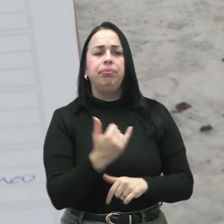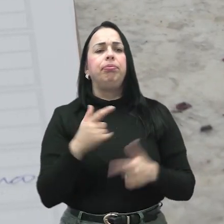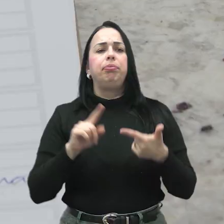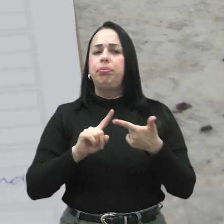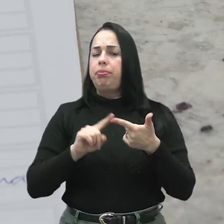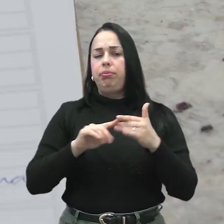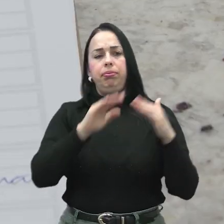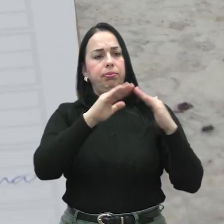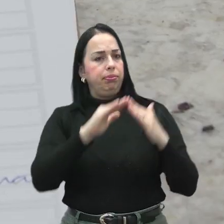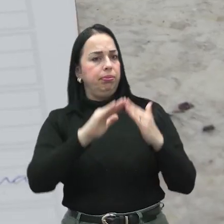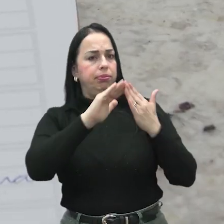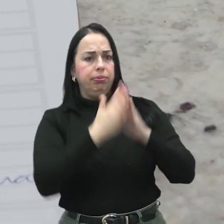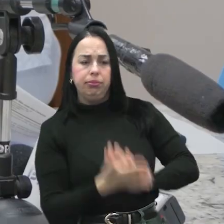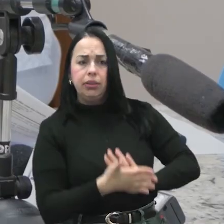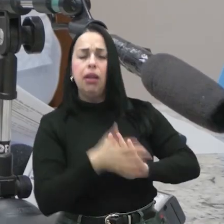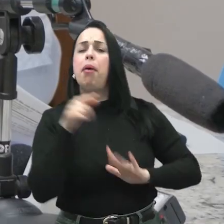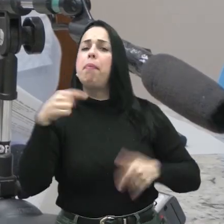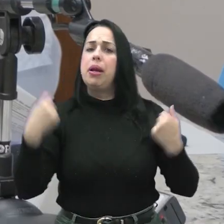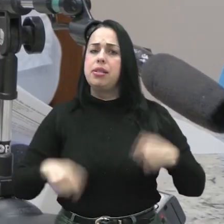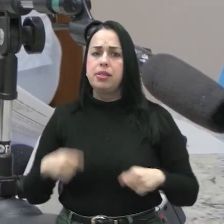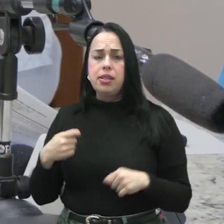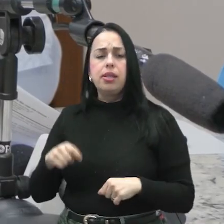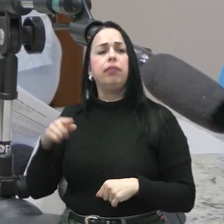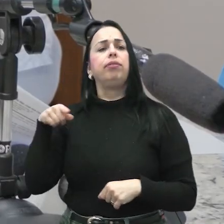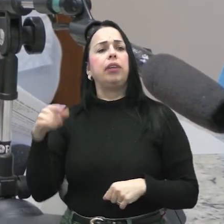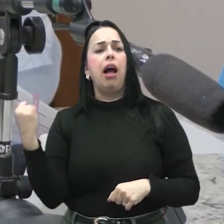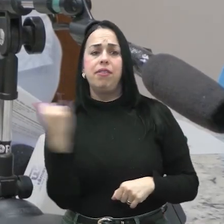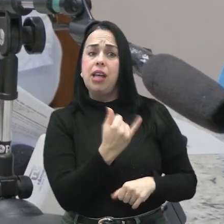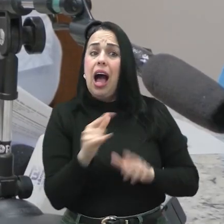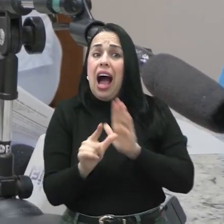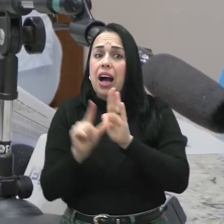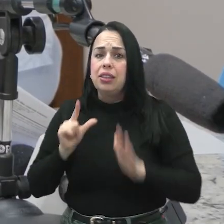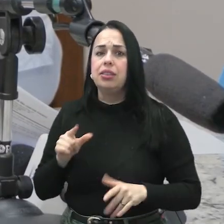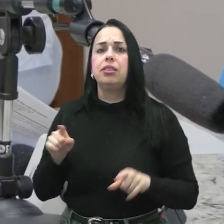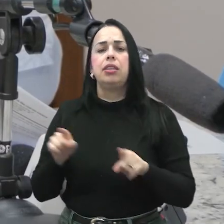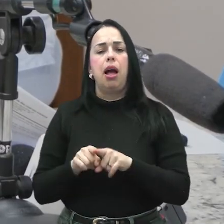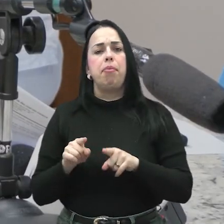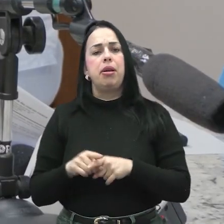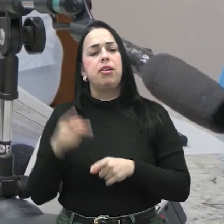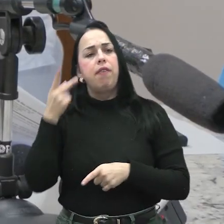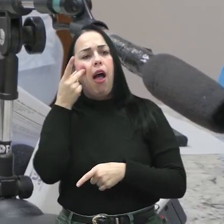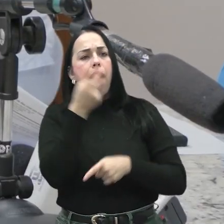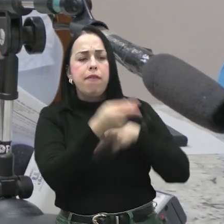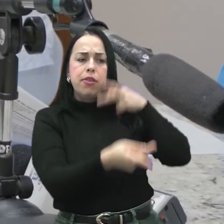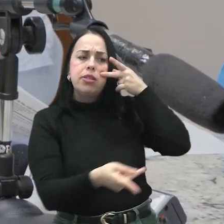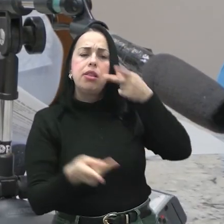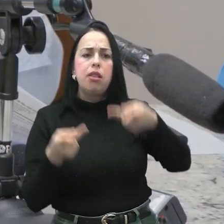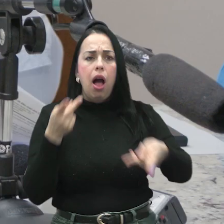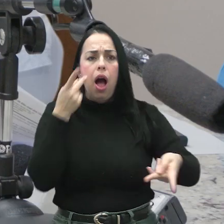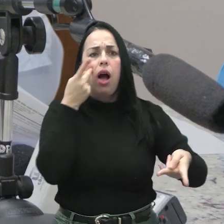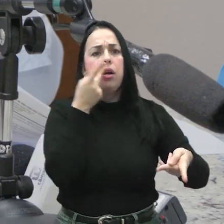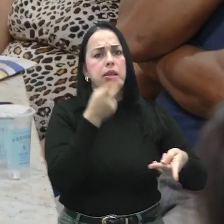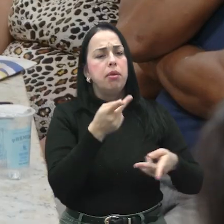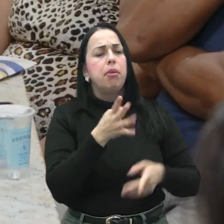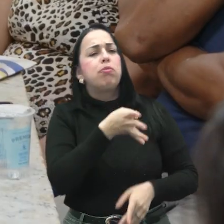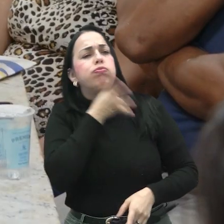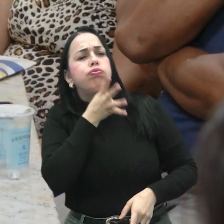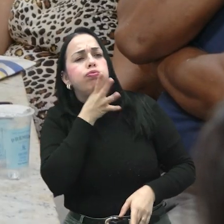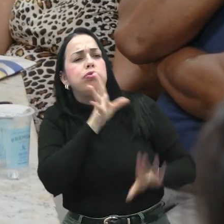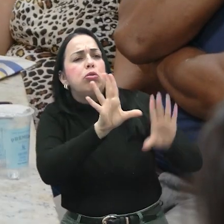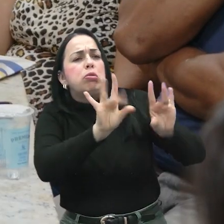fiscalização ou demolição. Os parlamentares também vão visitar as regiões afetadas